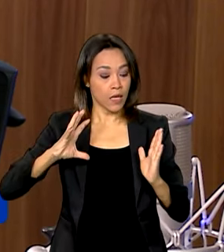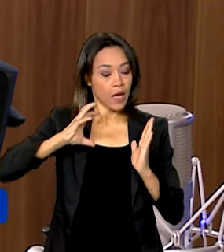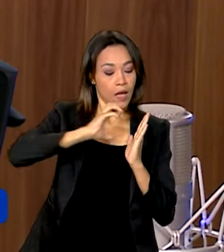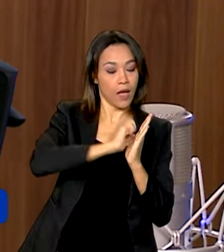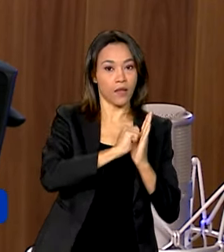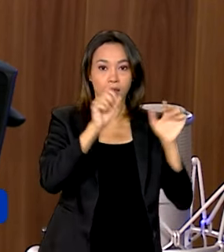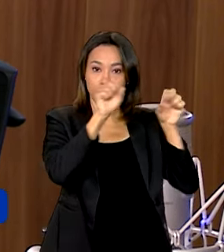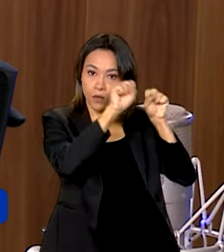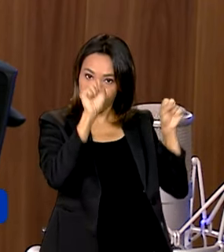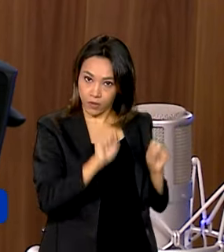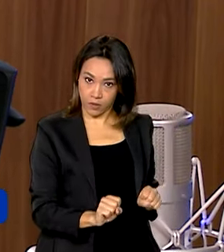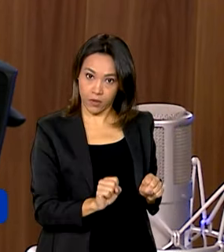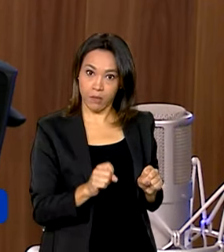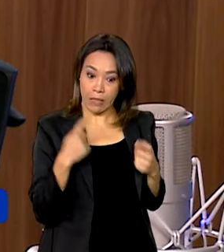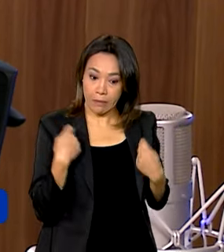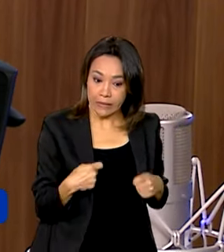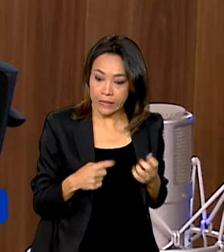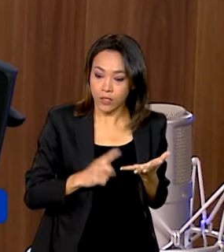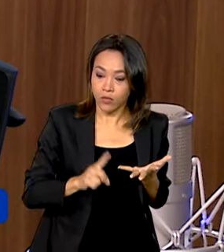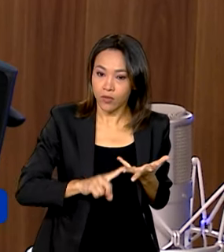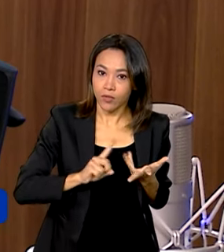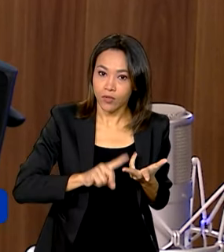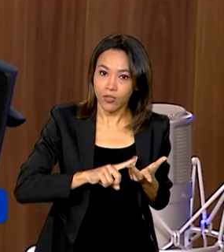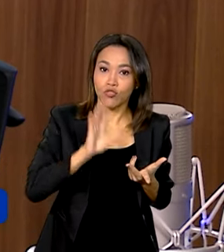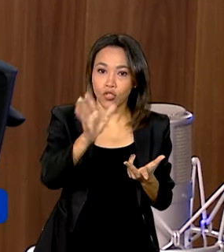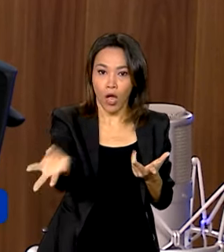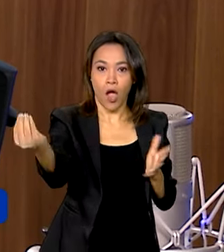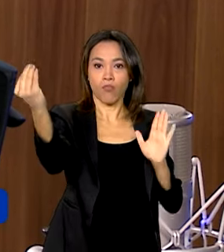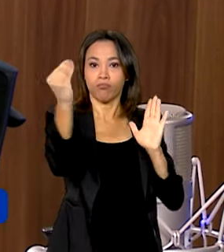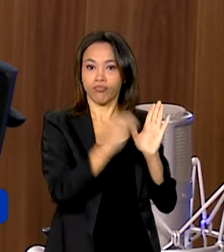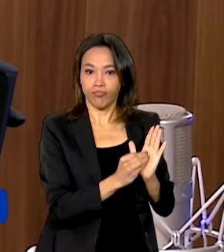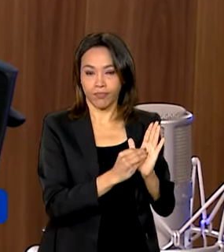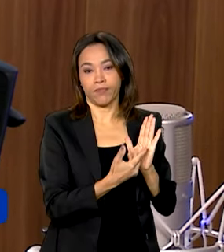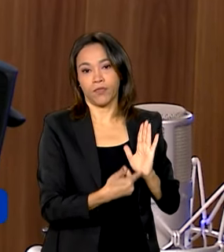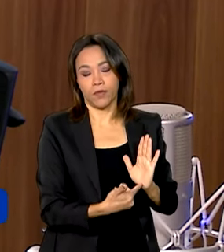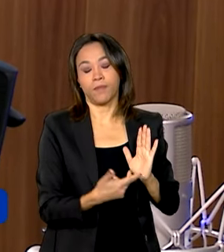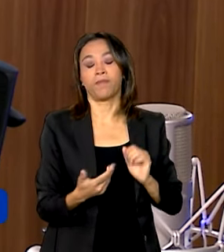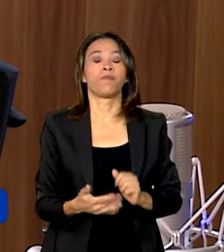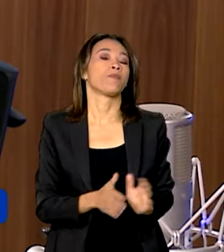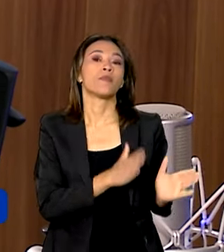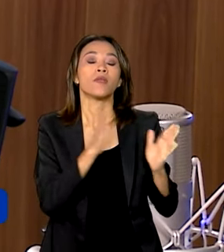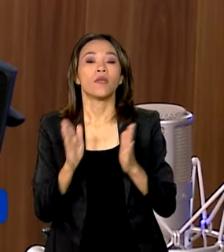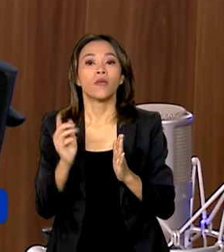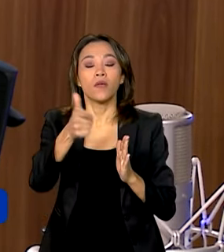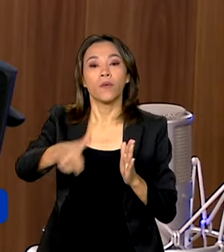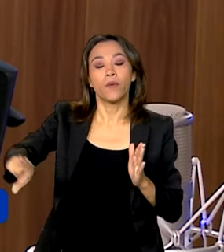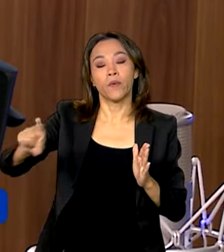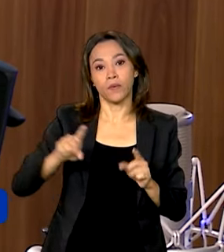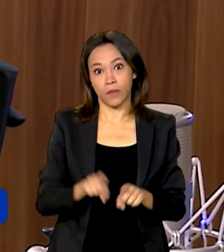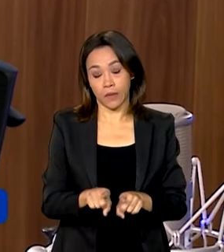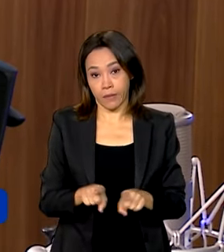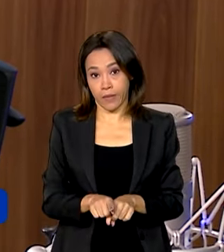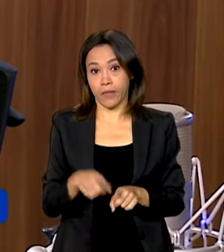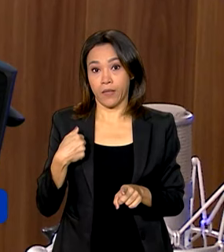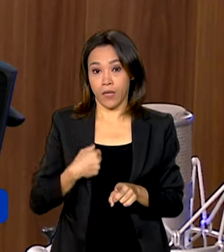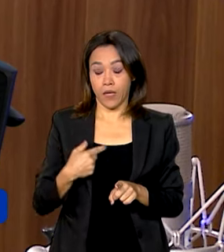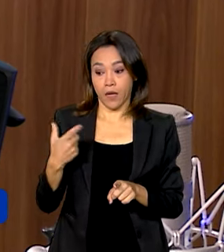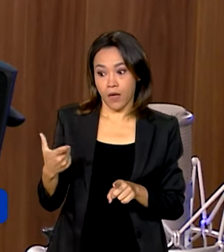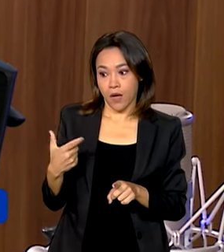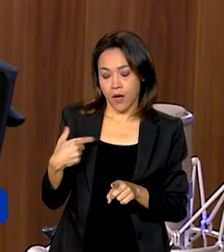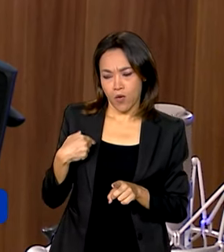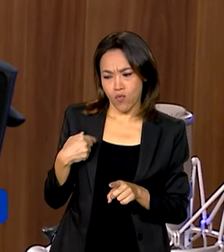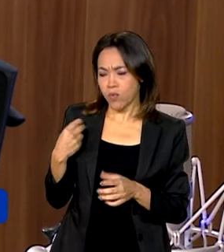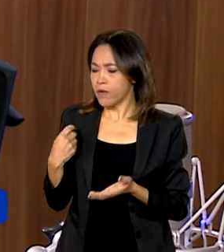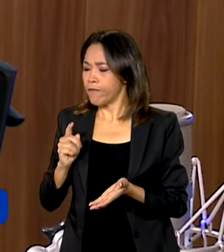e o pack que já foi lançado pelo presidente Lula o macro eh e as prioridades do Governo do Estado do Rio Grande do Sul foram